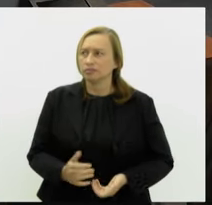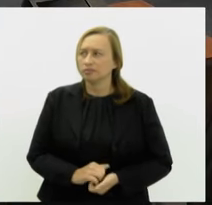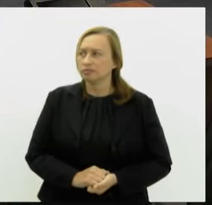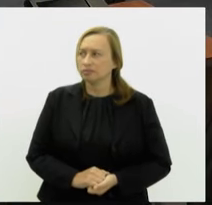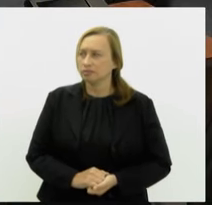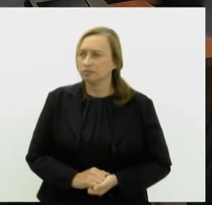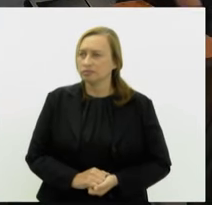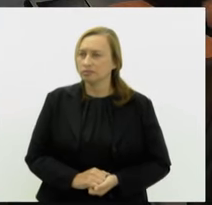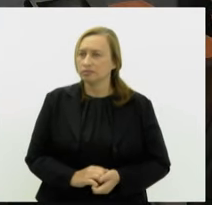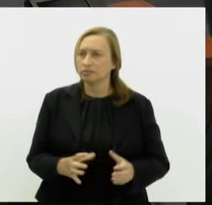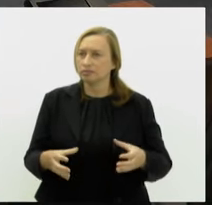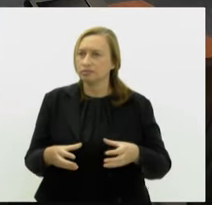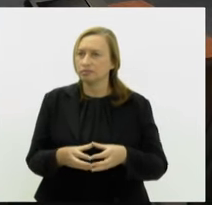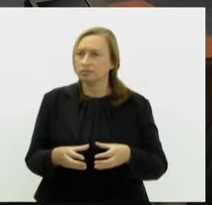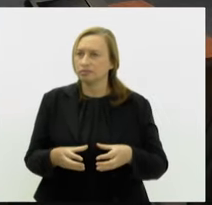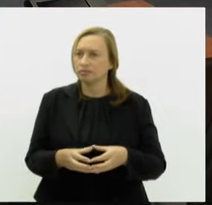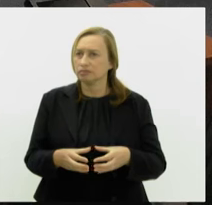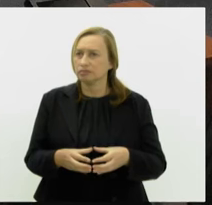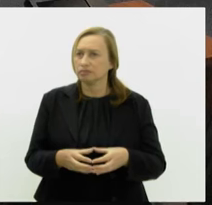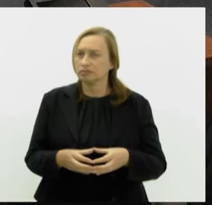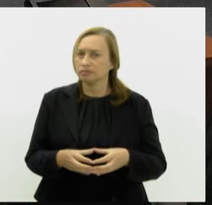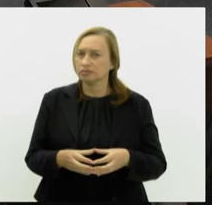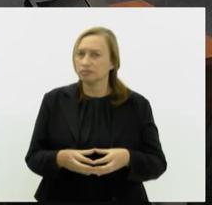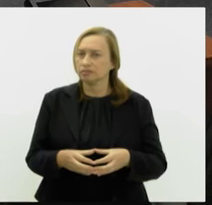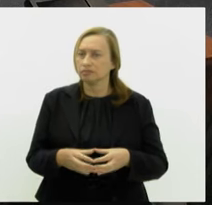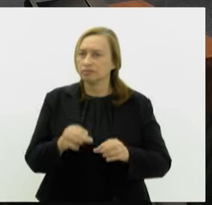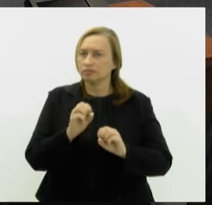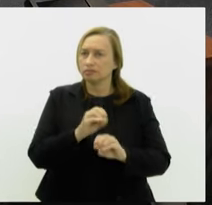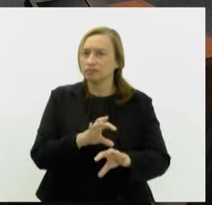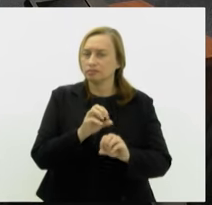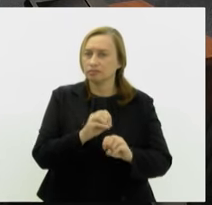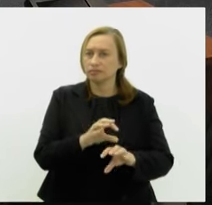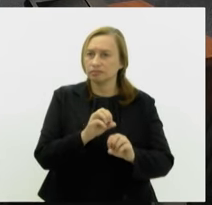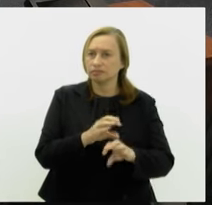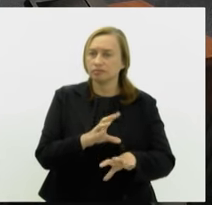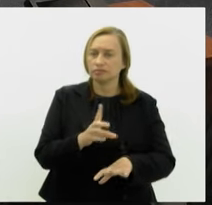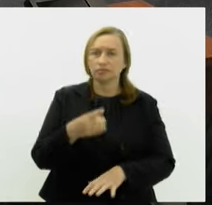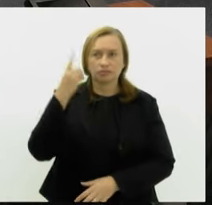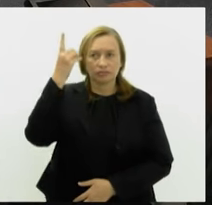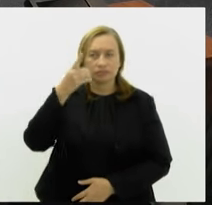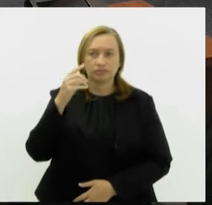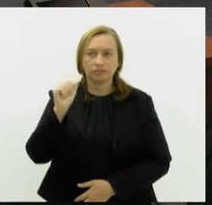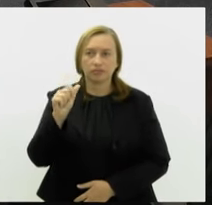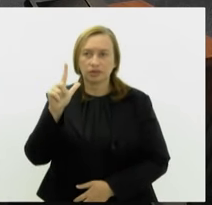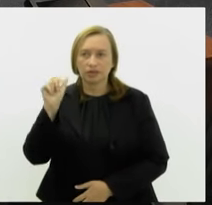Pela Comissão de Educação, deputado Alan Lopes.